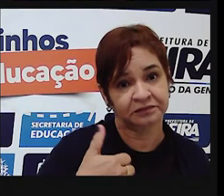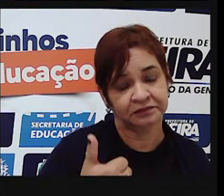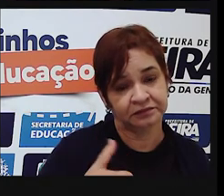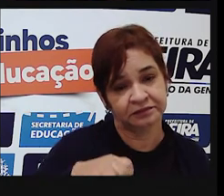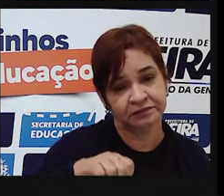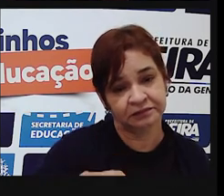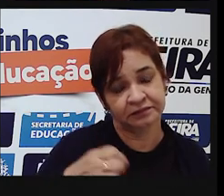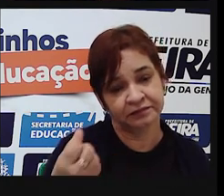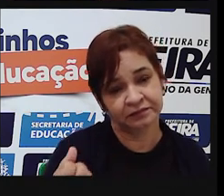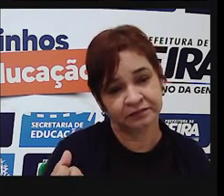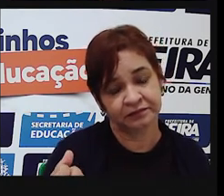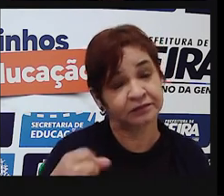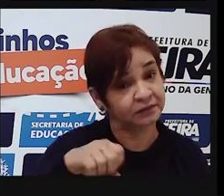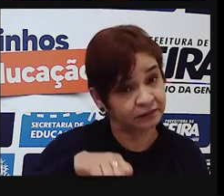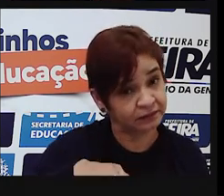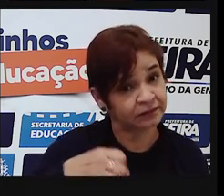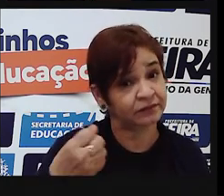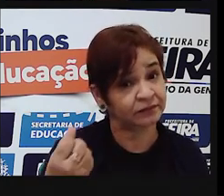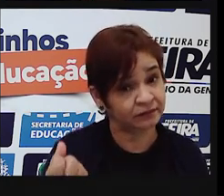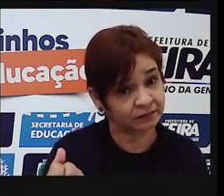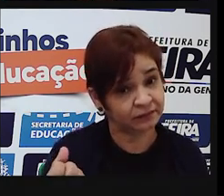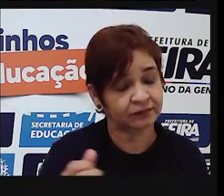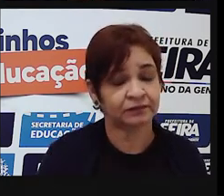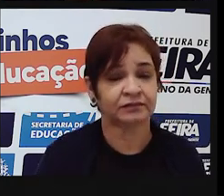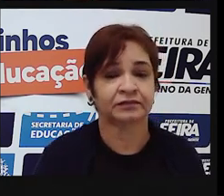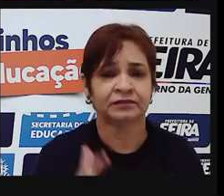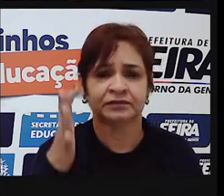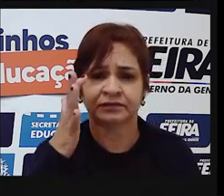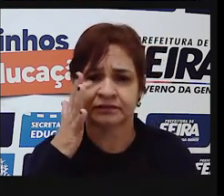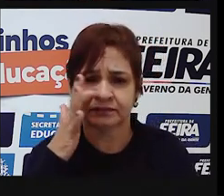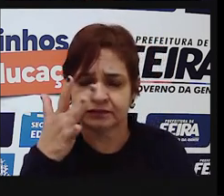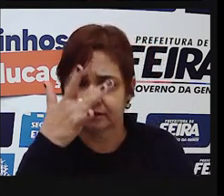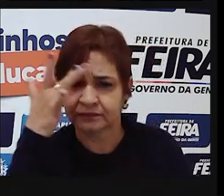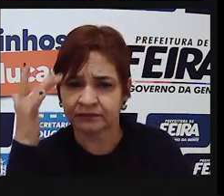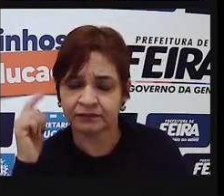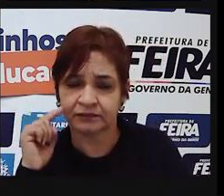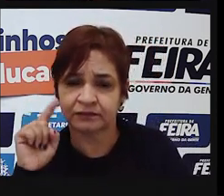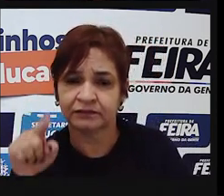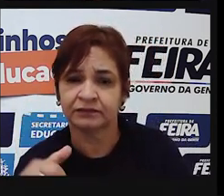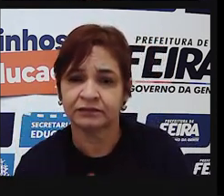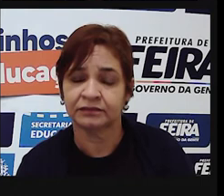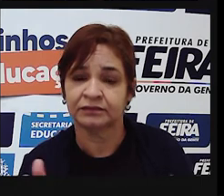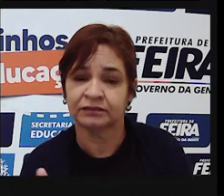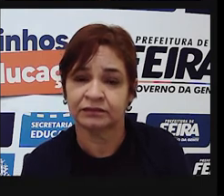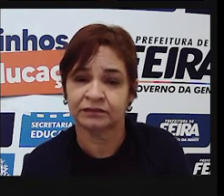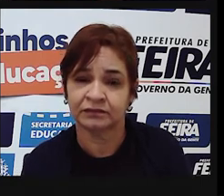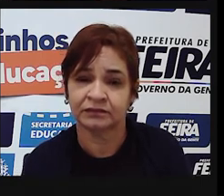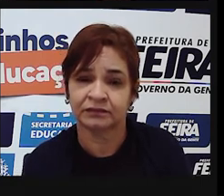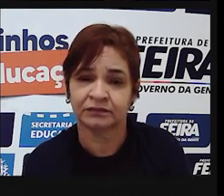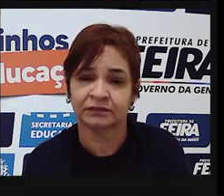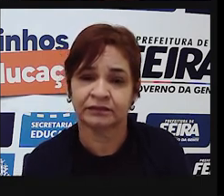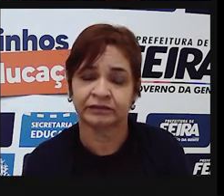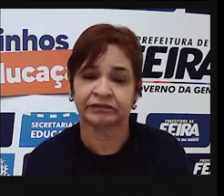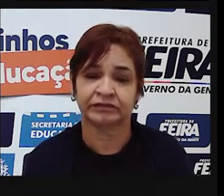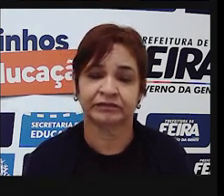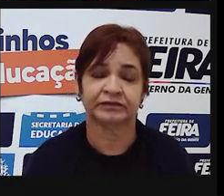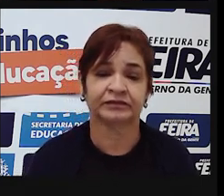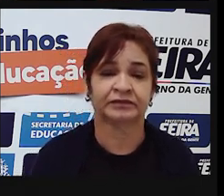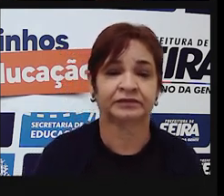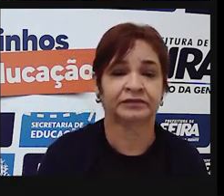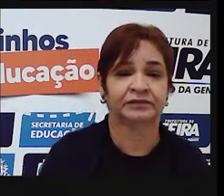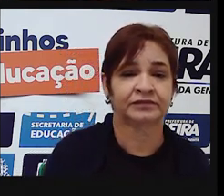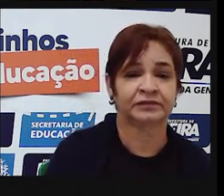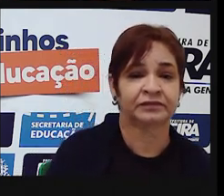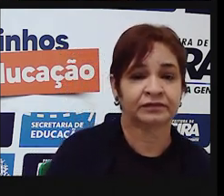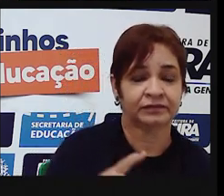1996 e chamou a atenção do público quando participou da gravação de Amarelo, do rapper